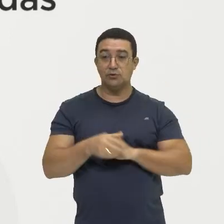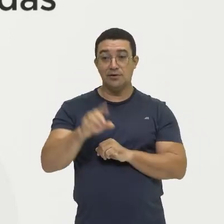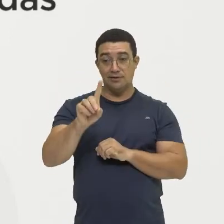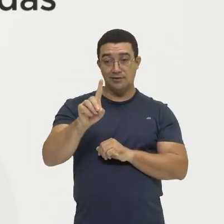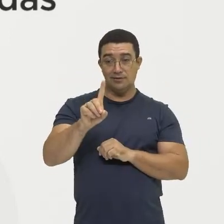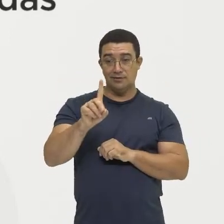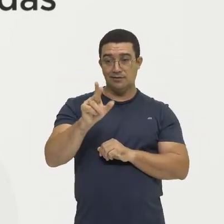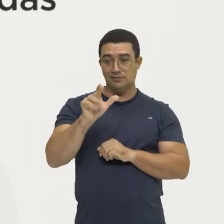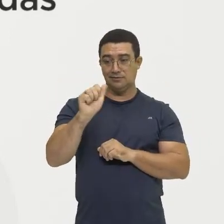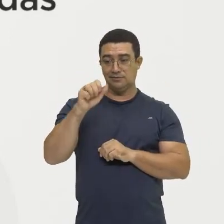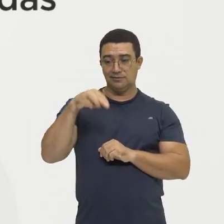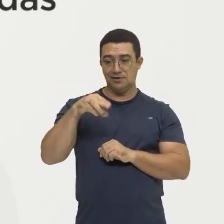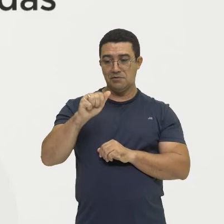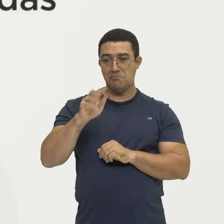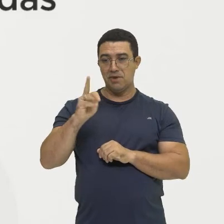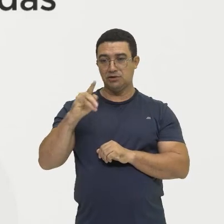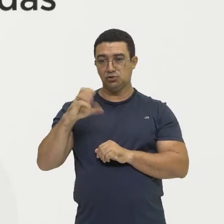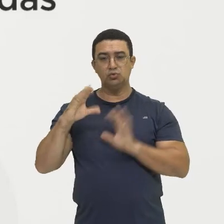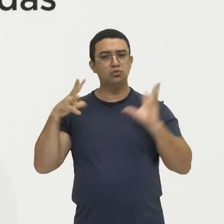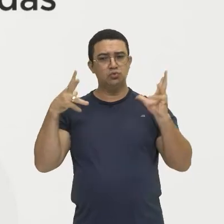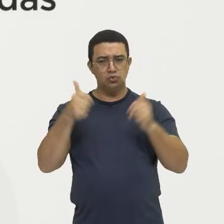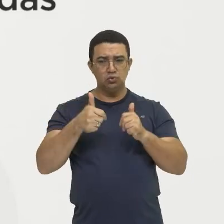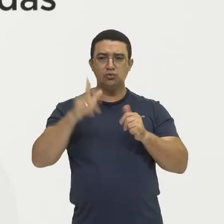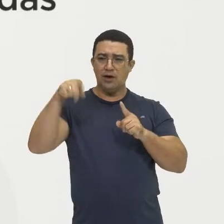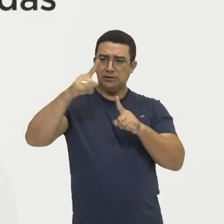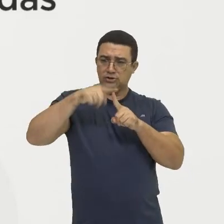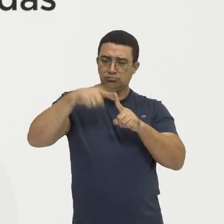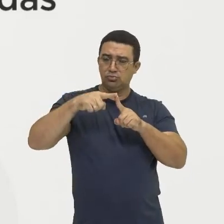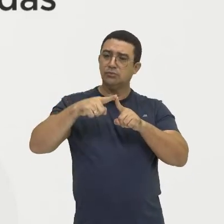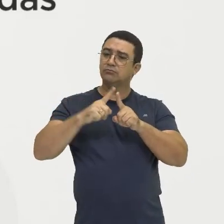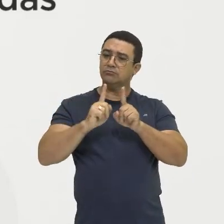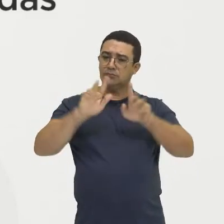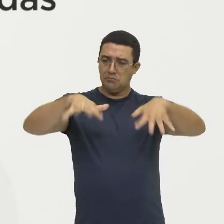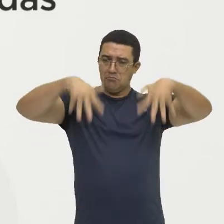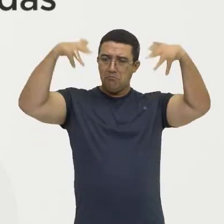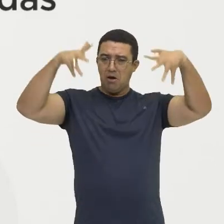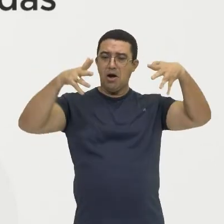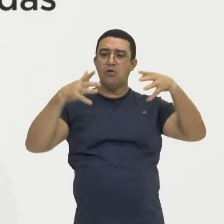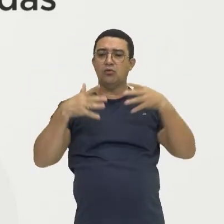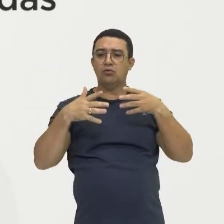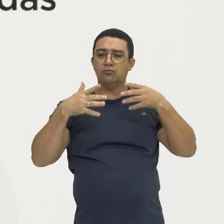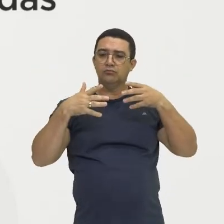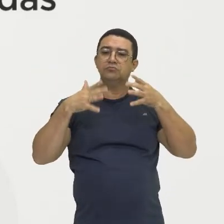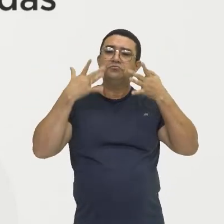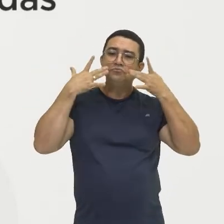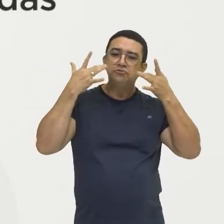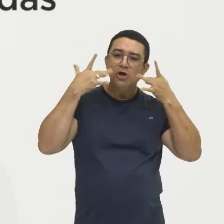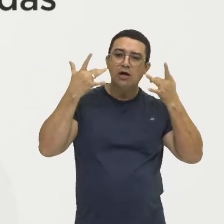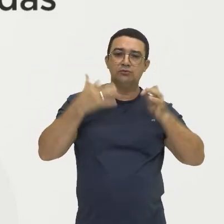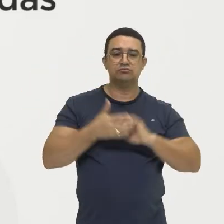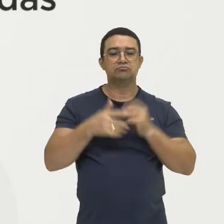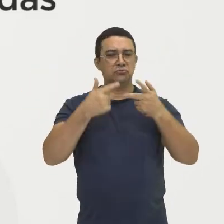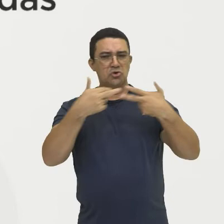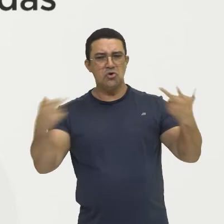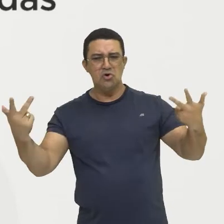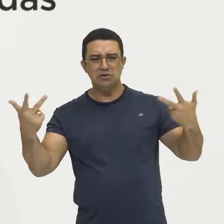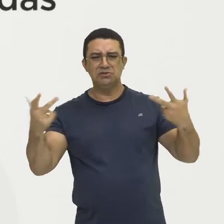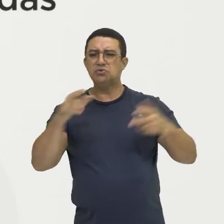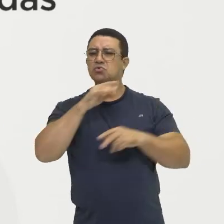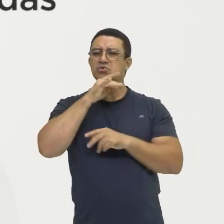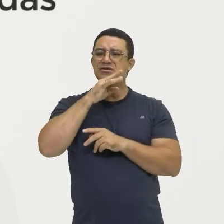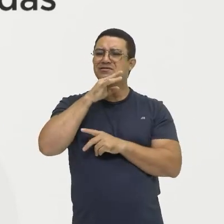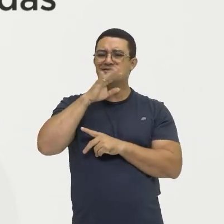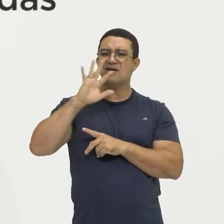ser representados em palco, tá? Então, a representação de acontecimentos trágicos é a